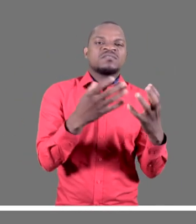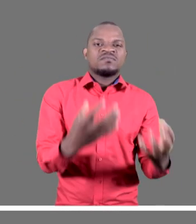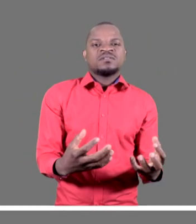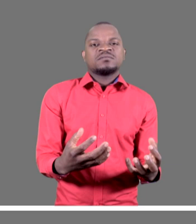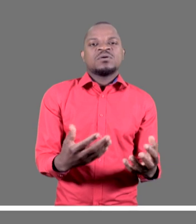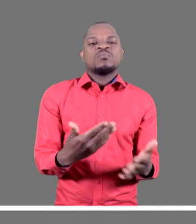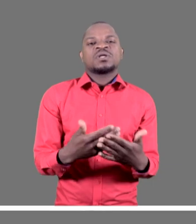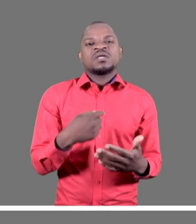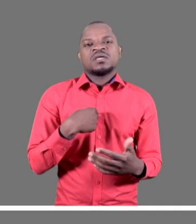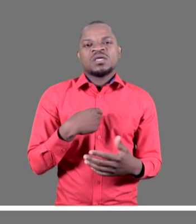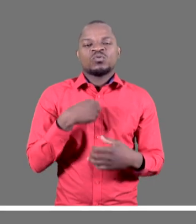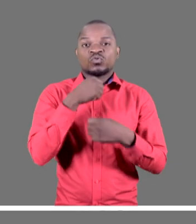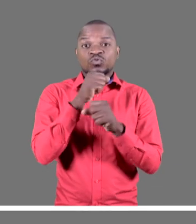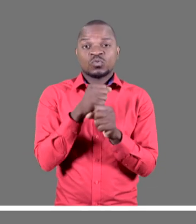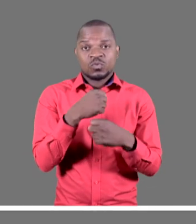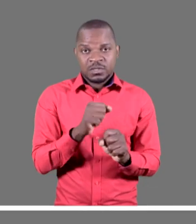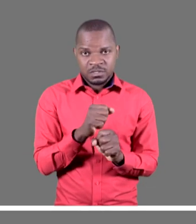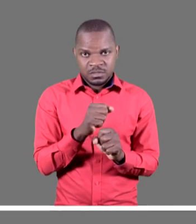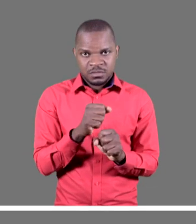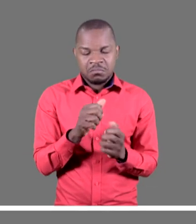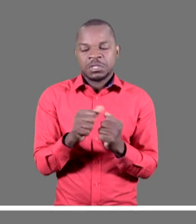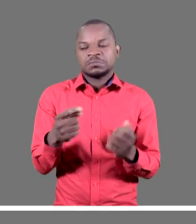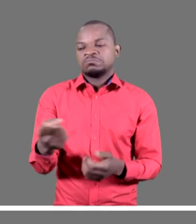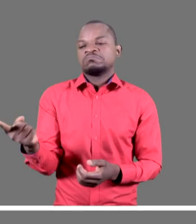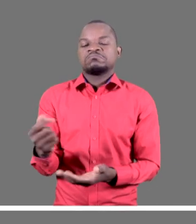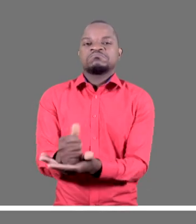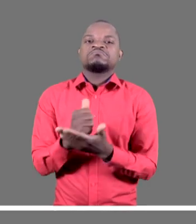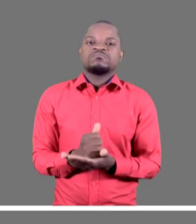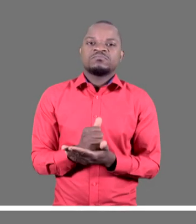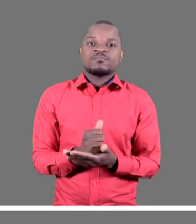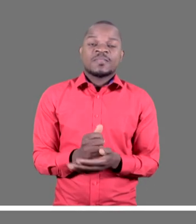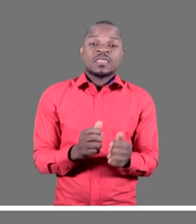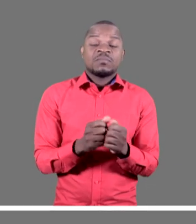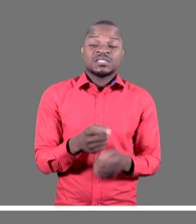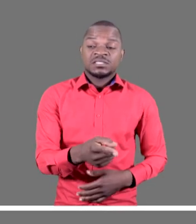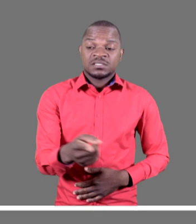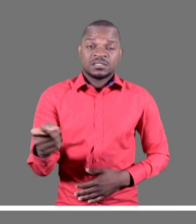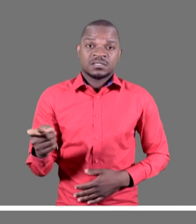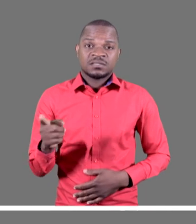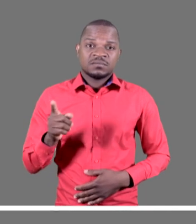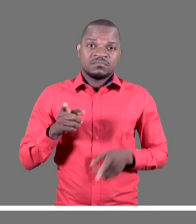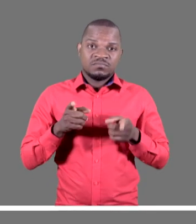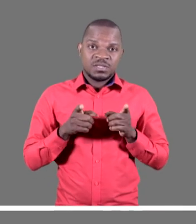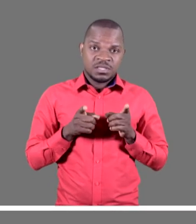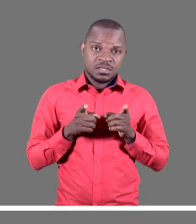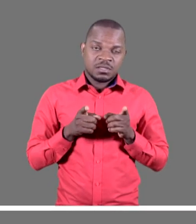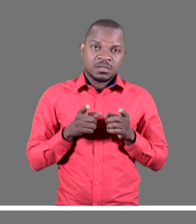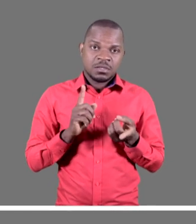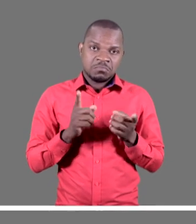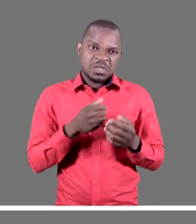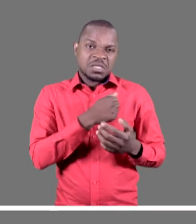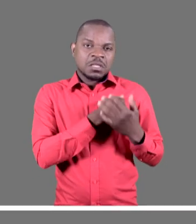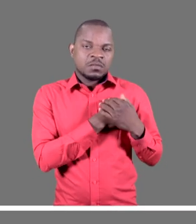pode fazer para mim, como sogra. E isto faz com que ela também, muitas das vezes, se ela está